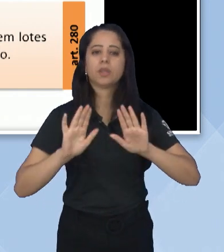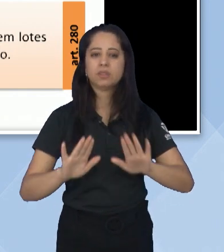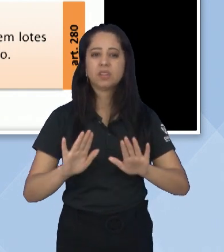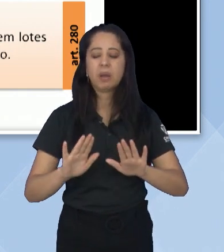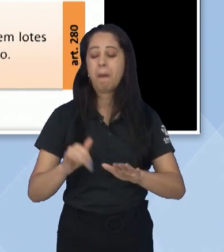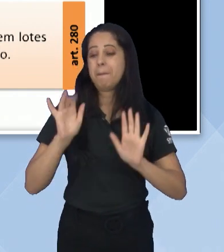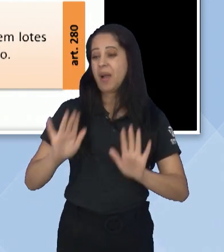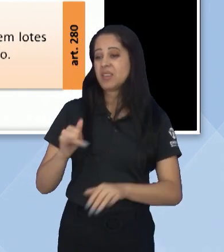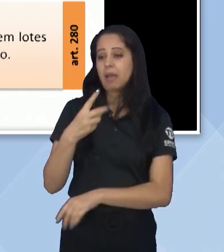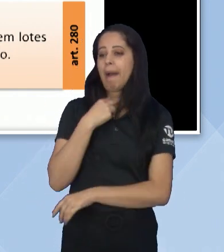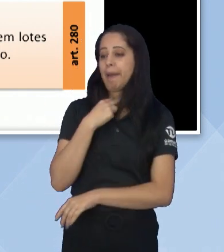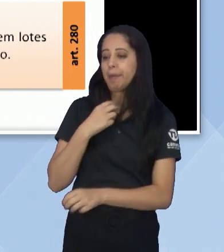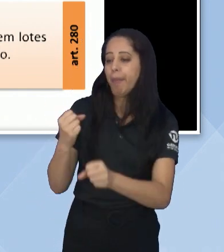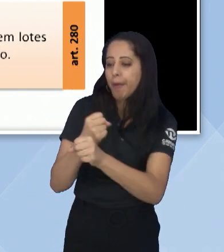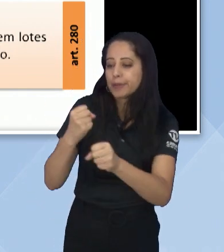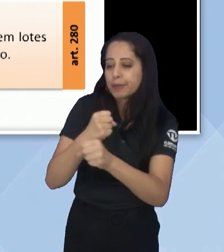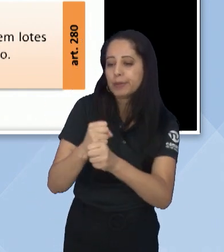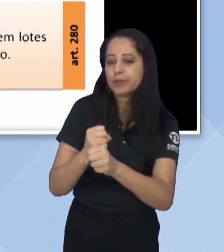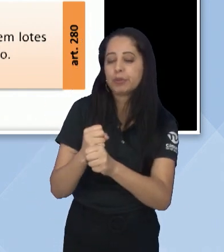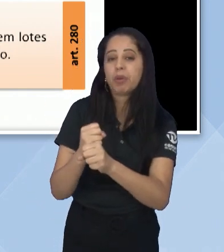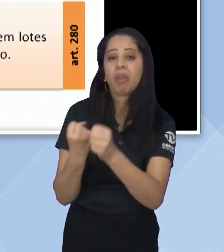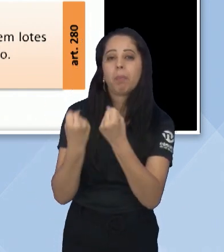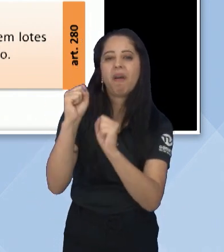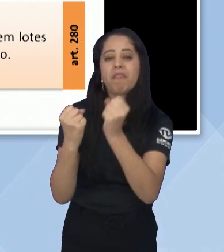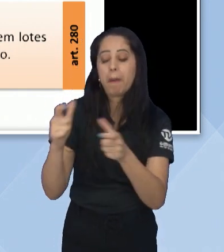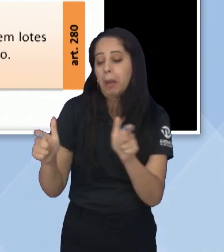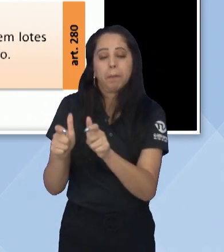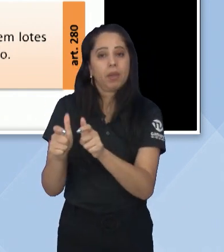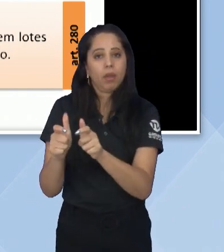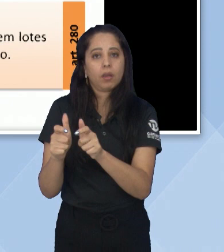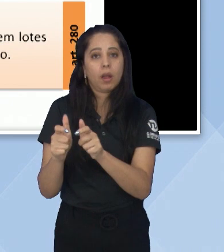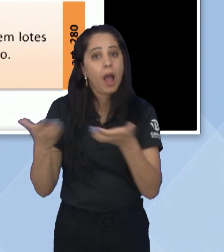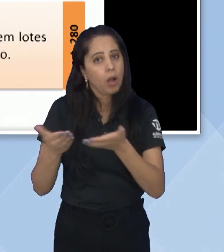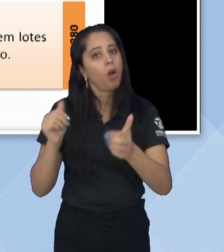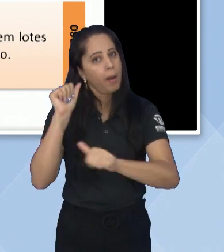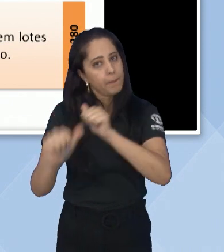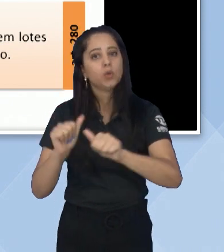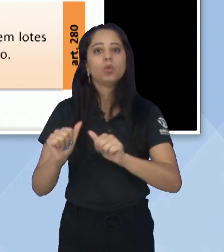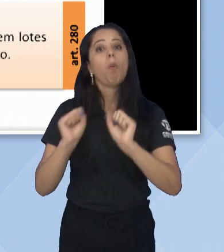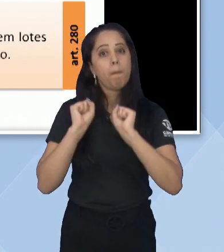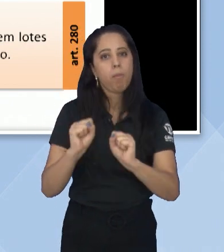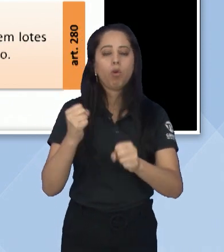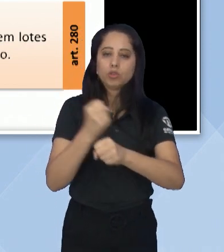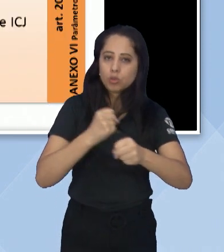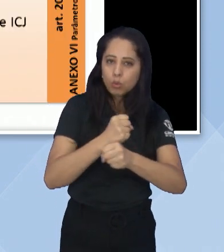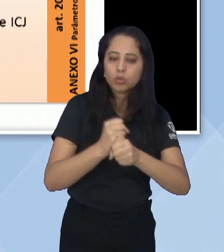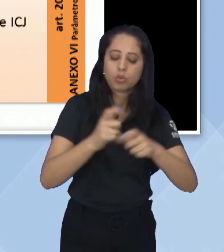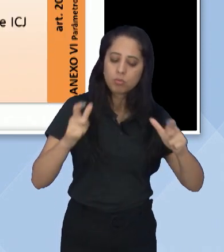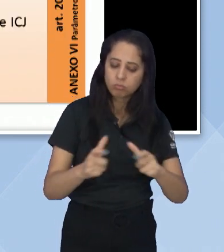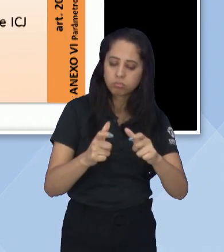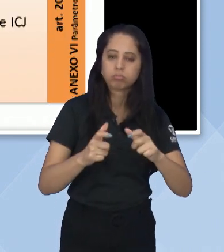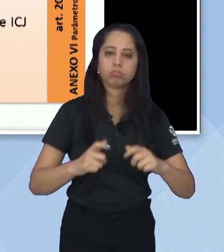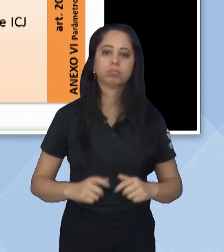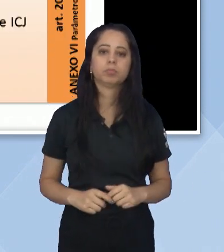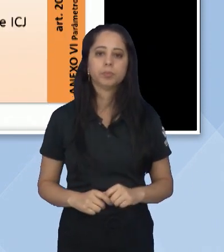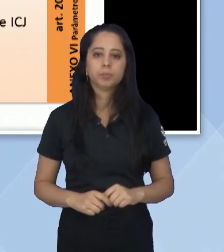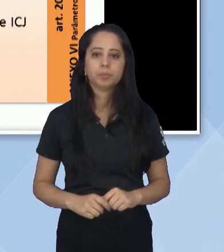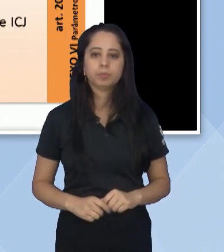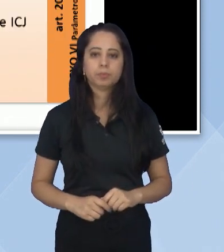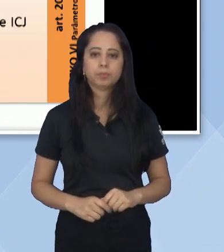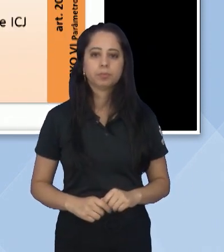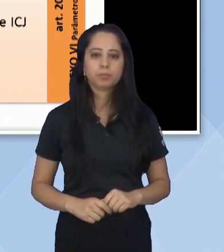não pode fazer uma indústriazinha pequena porque não Então é isso que nós estamos fazendo nós estamos tentando ajudar a economia desses locais